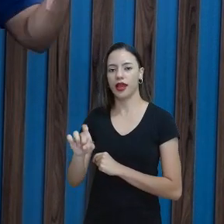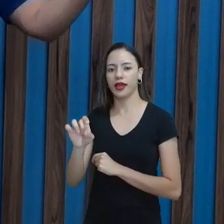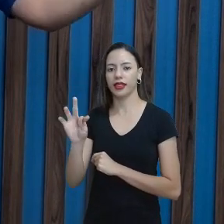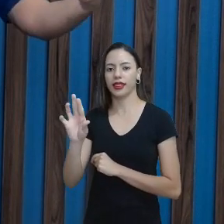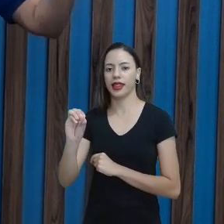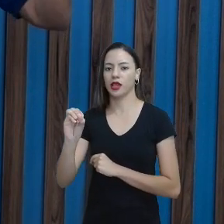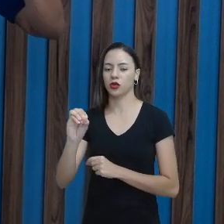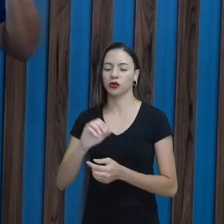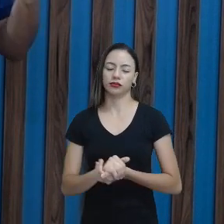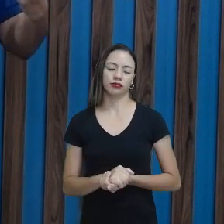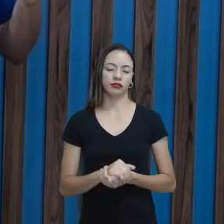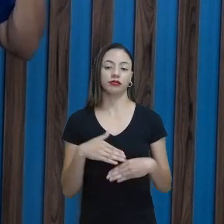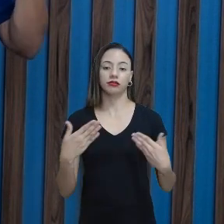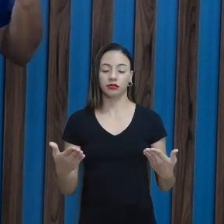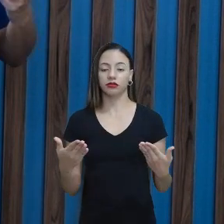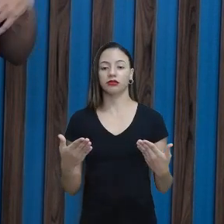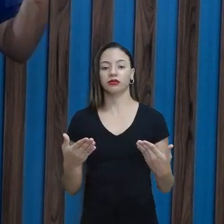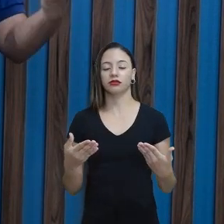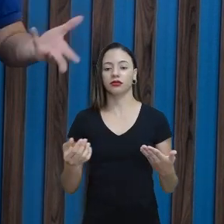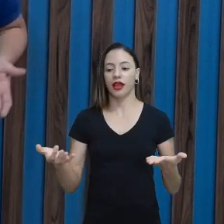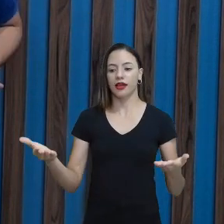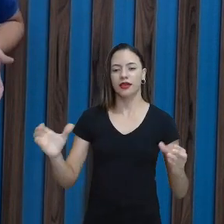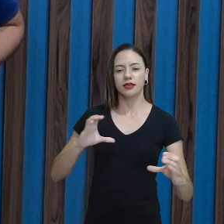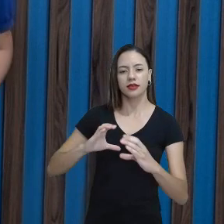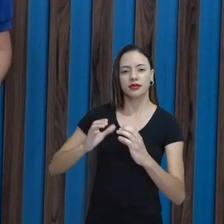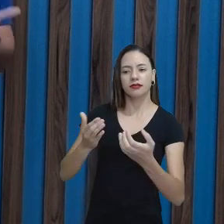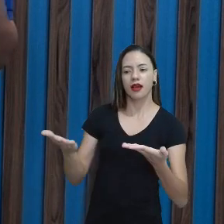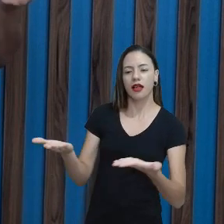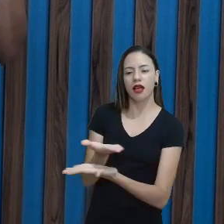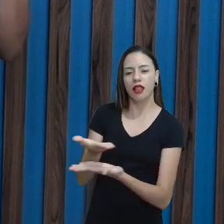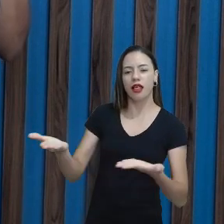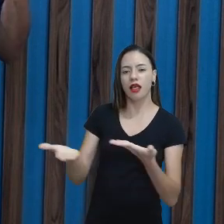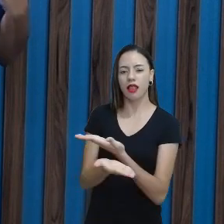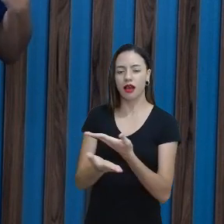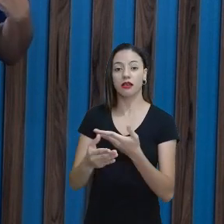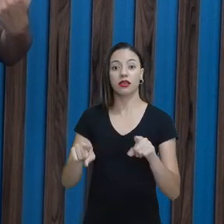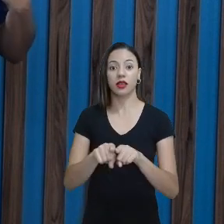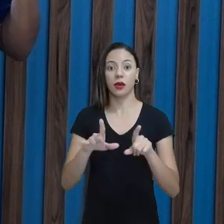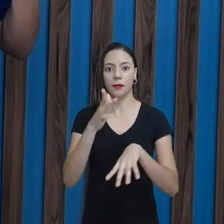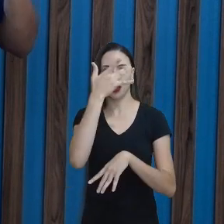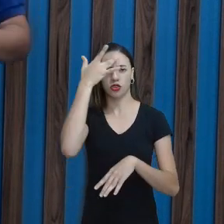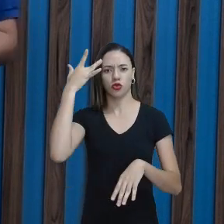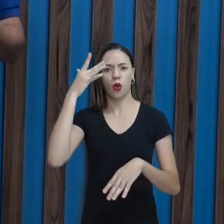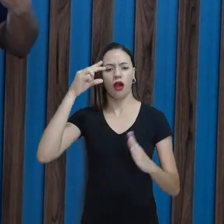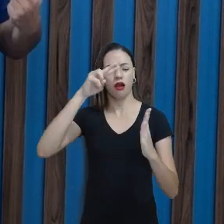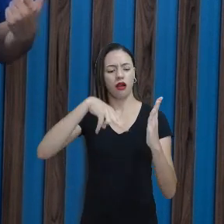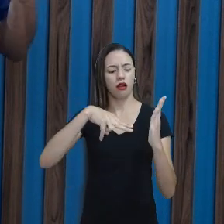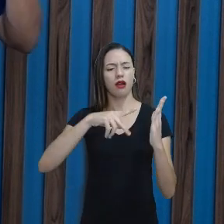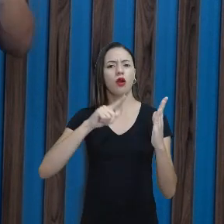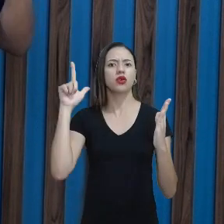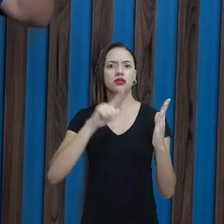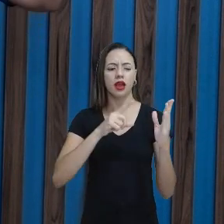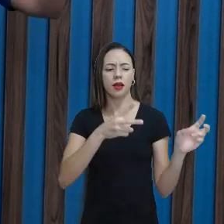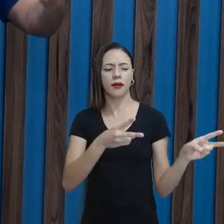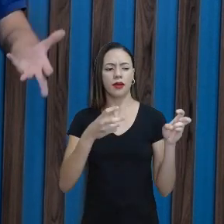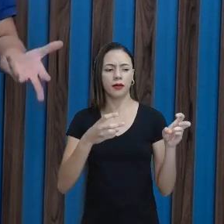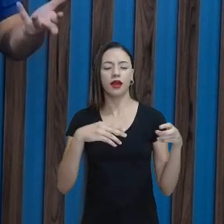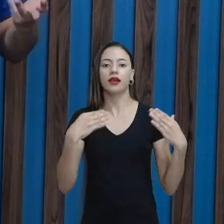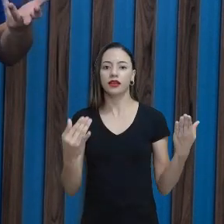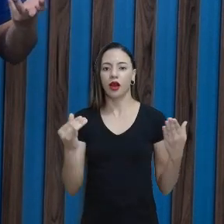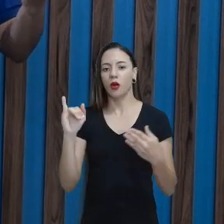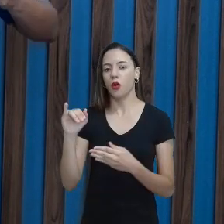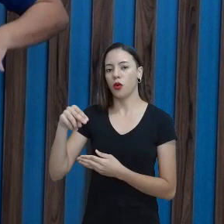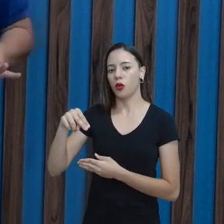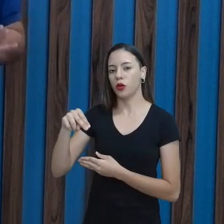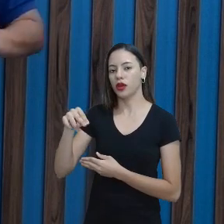Então, quando há esse diálogo e o receptor ele consegue perceber a intertextualidade, ela foi bem sucedida,